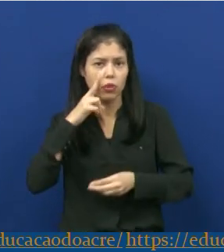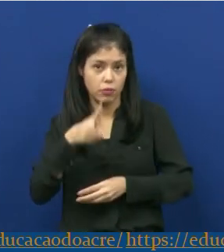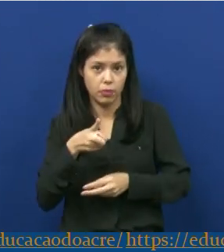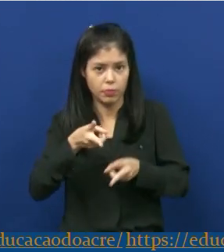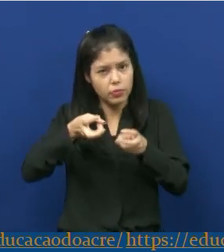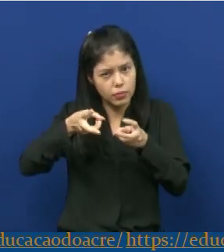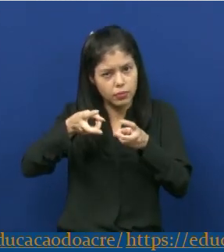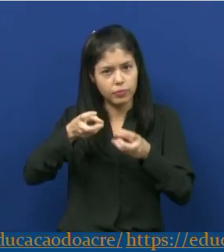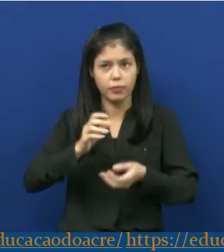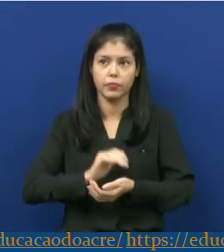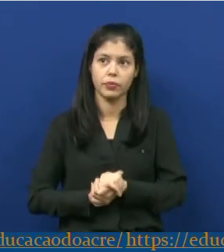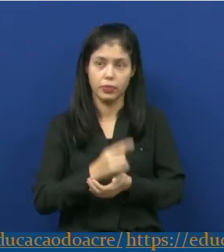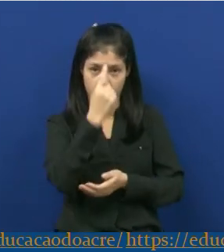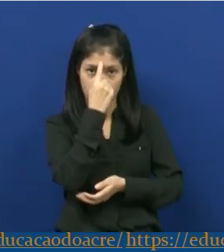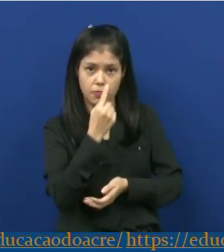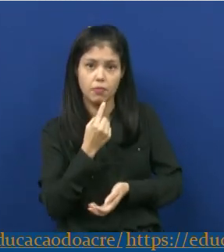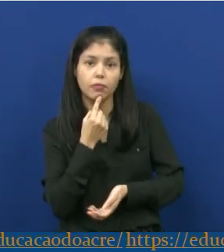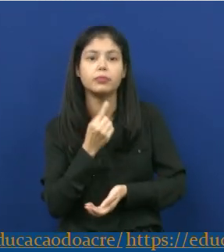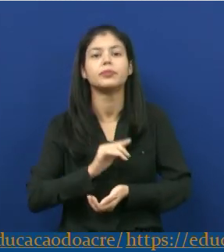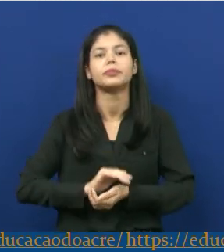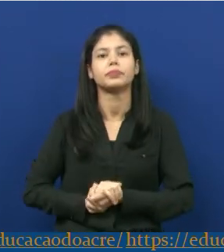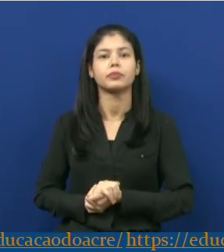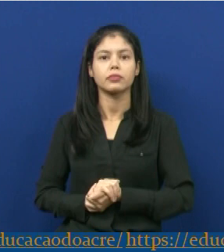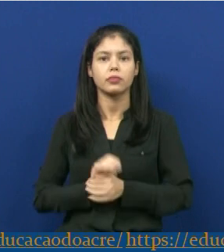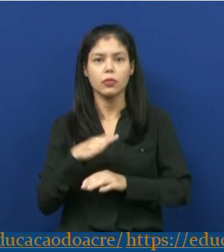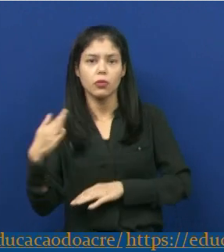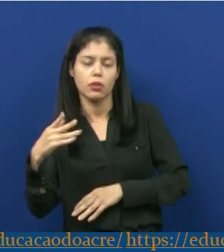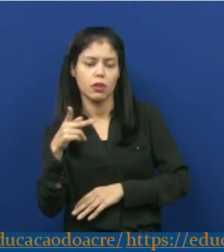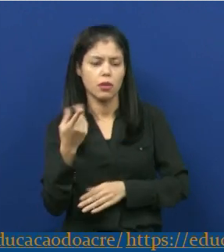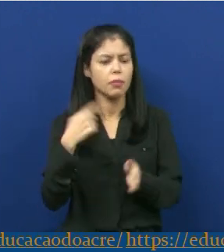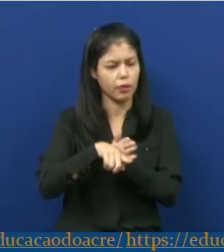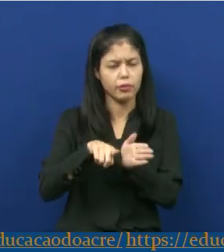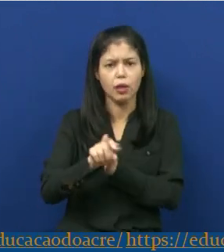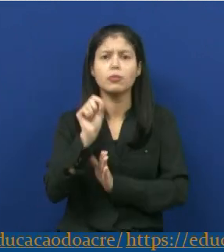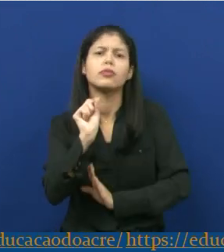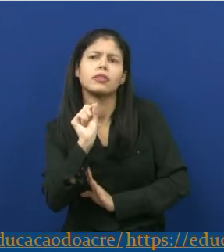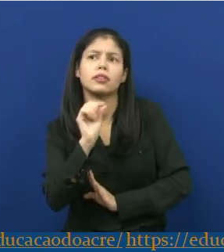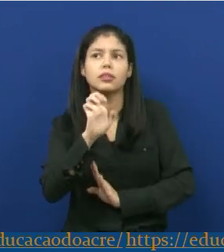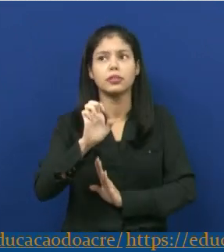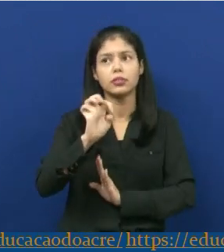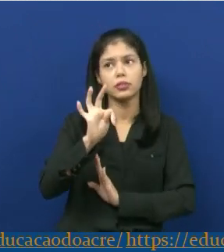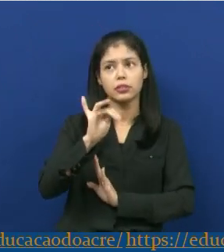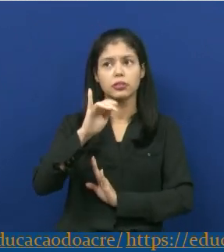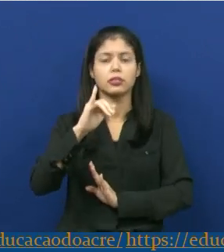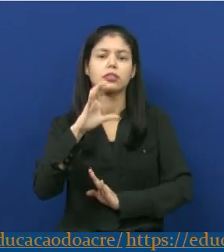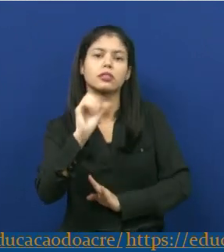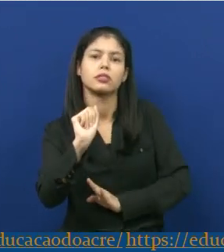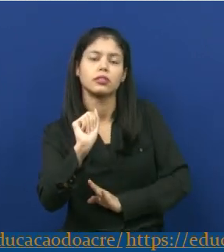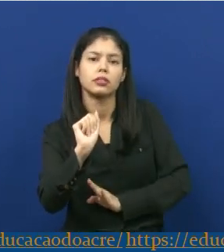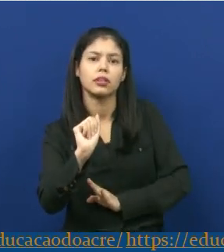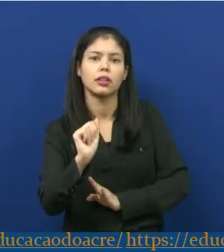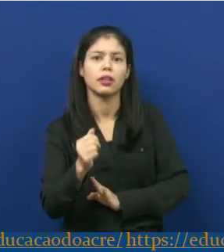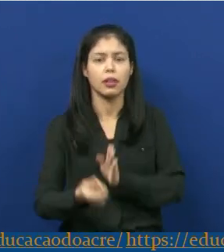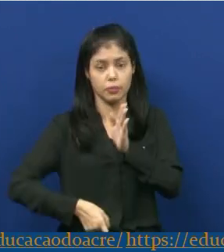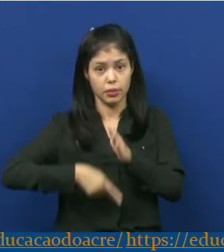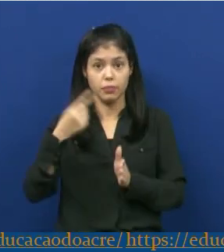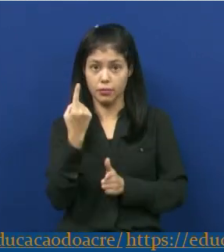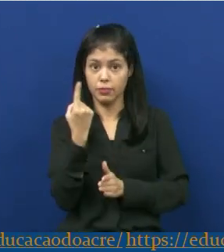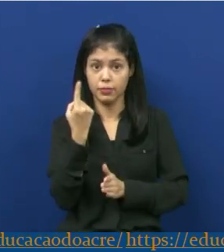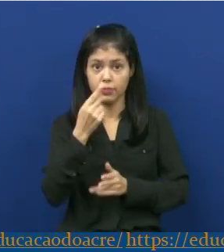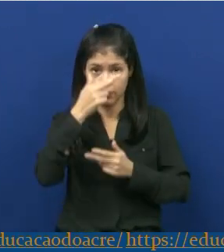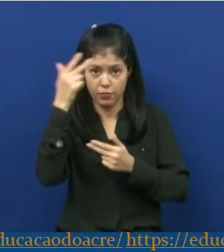podem visualizar nessa imagem, quando nós perguntamos o que é estética, a primeira coisa que vem